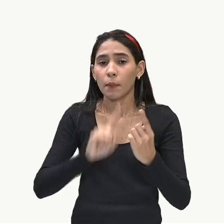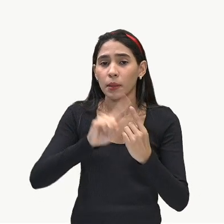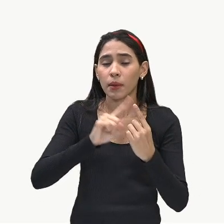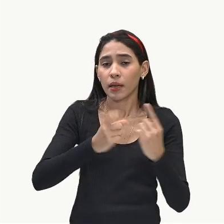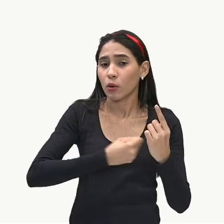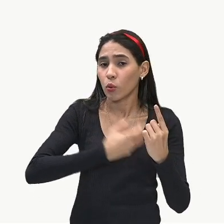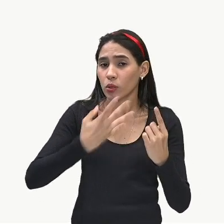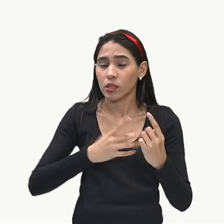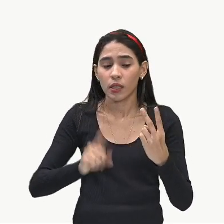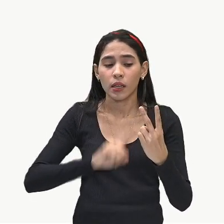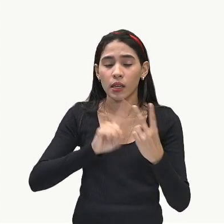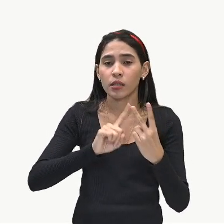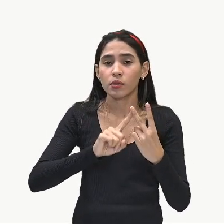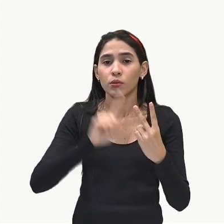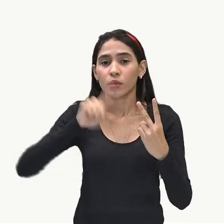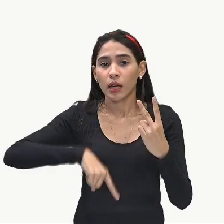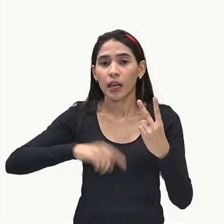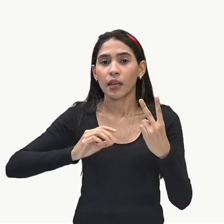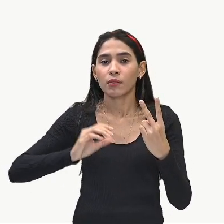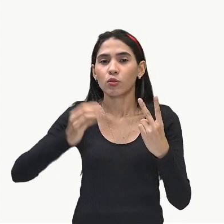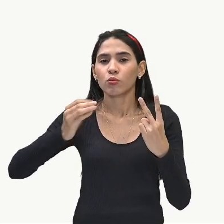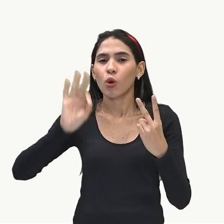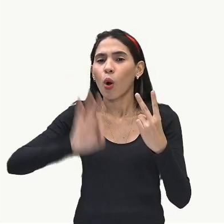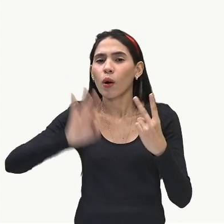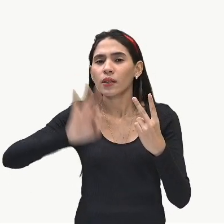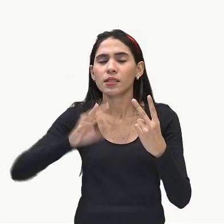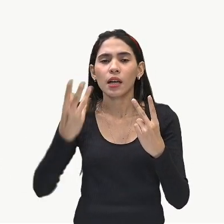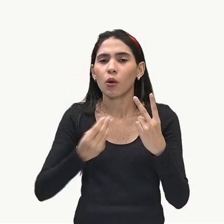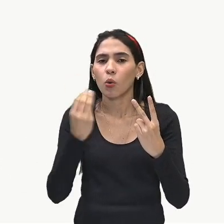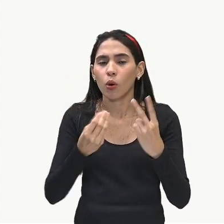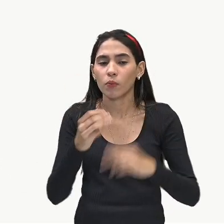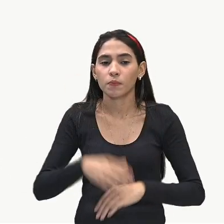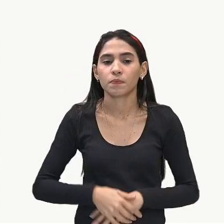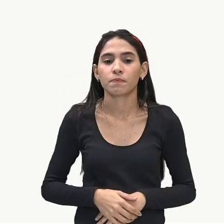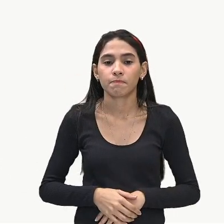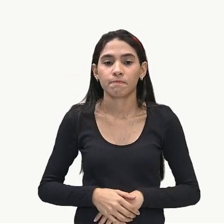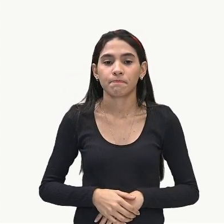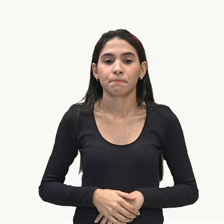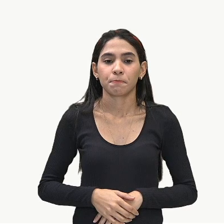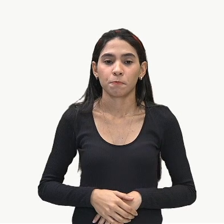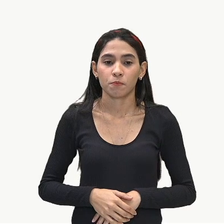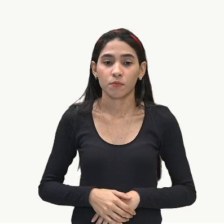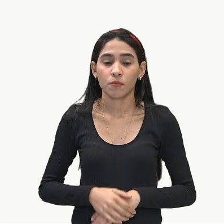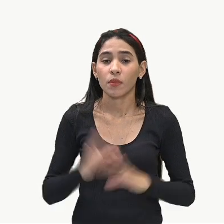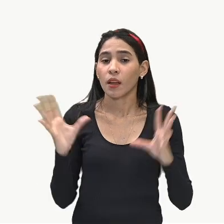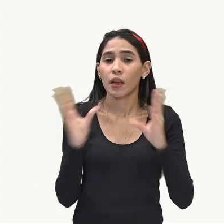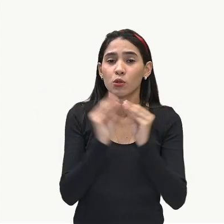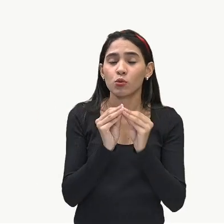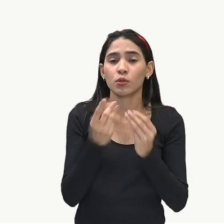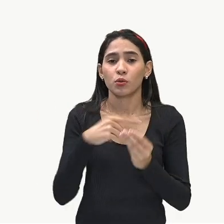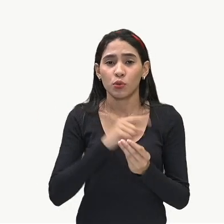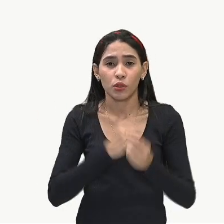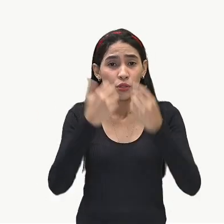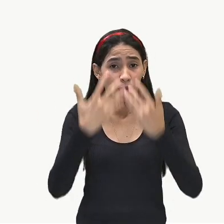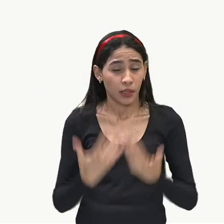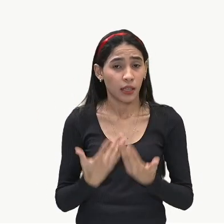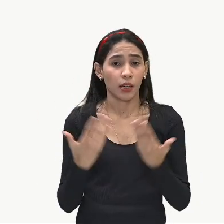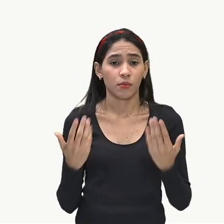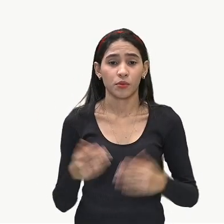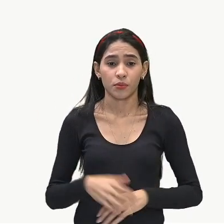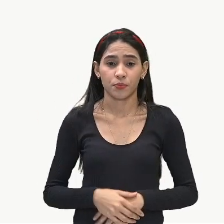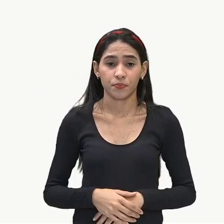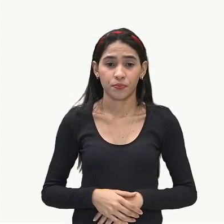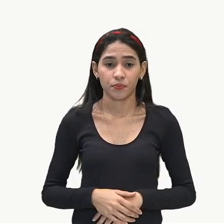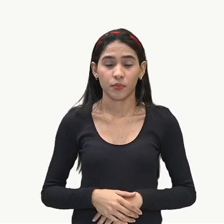segunda é com relação ao comportamento. Então, só resumindo o que nós já falamos até agora.